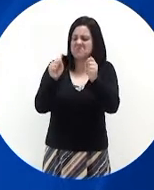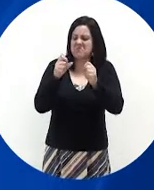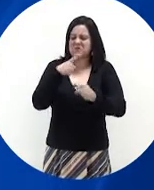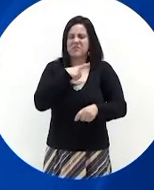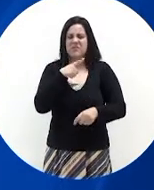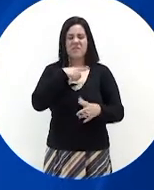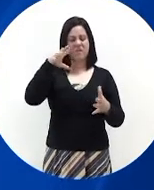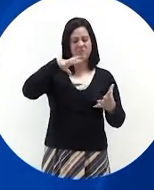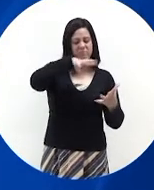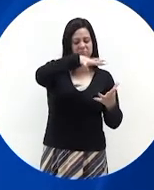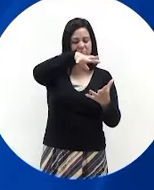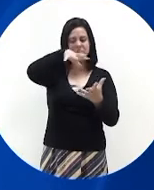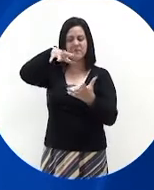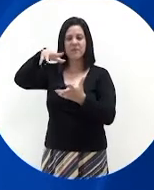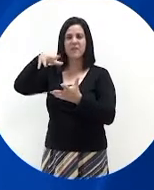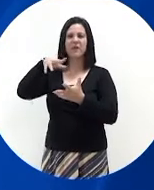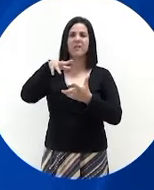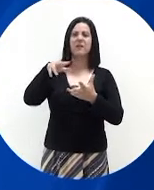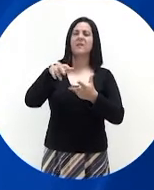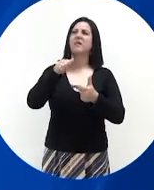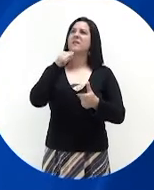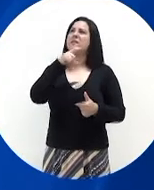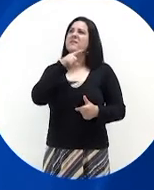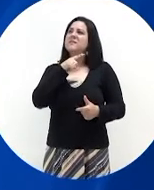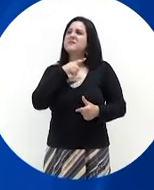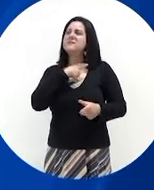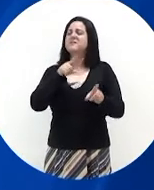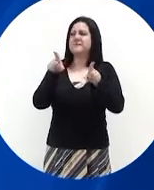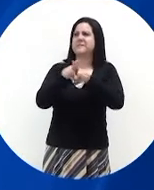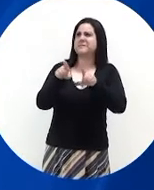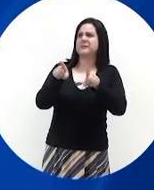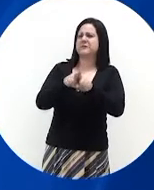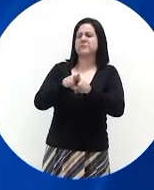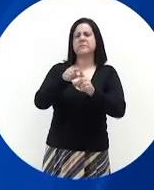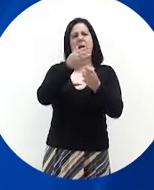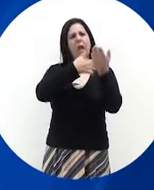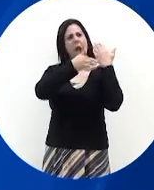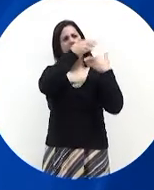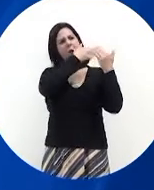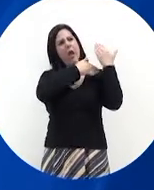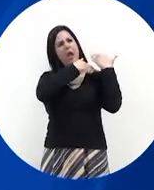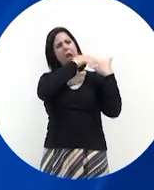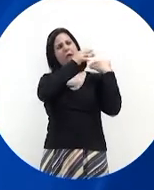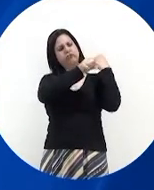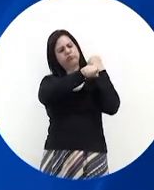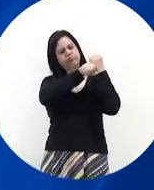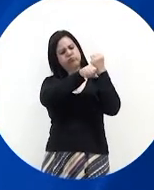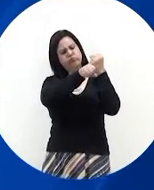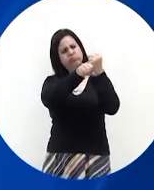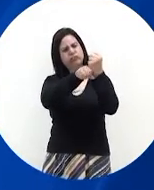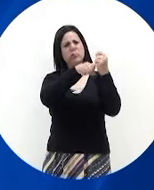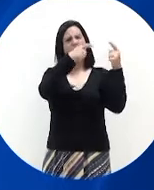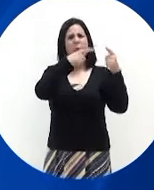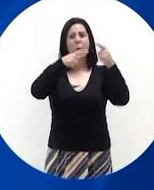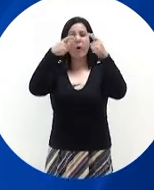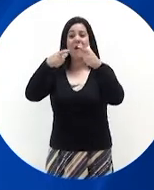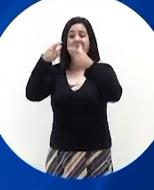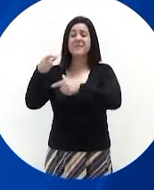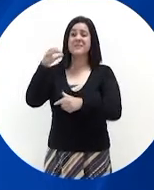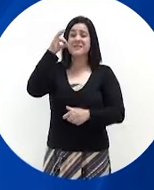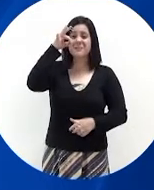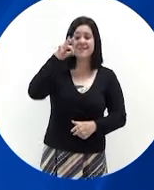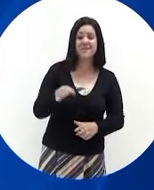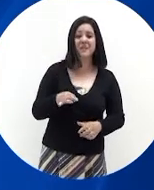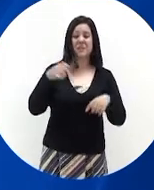que povoassem toda a terra, tendo determinado os tempos anteriormente estabelecidos, os